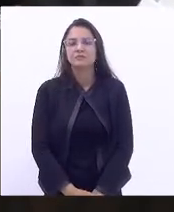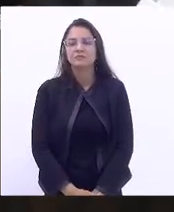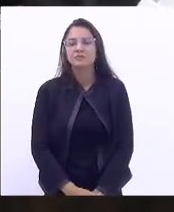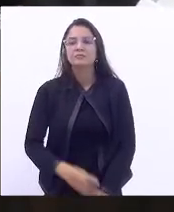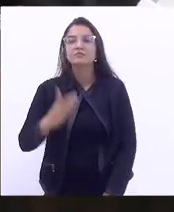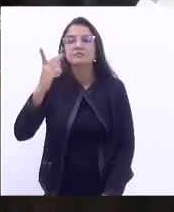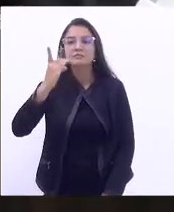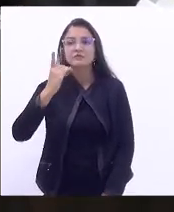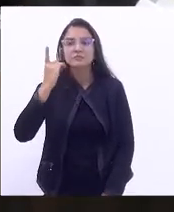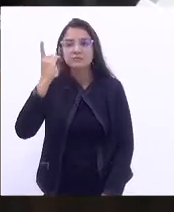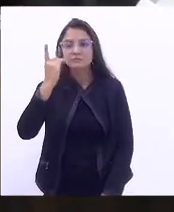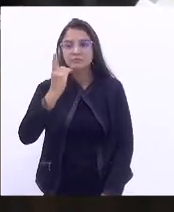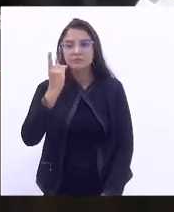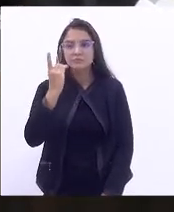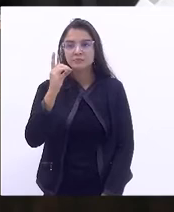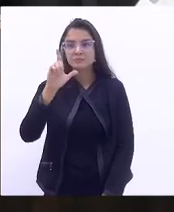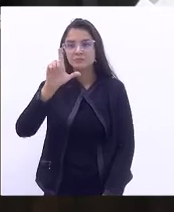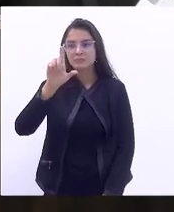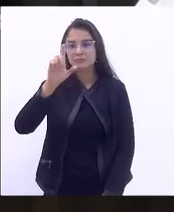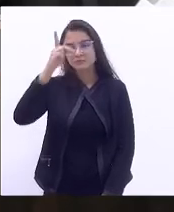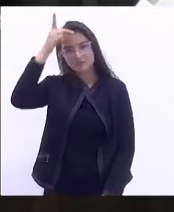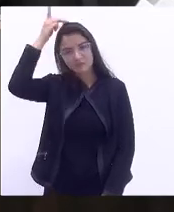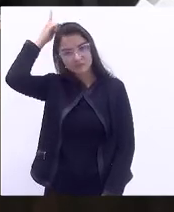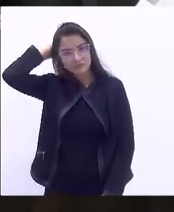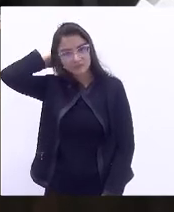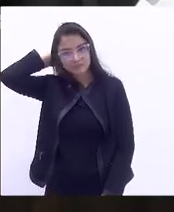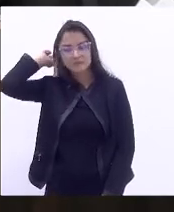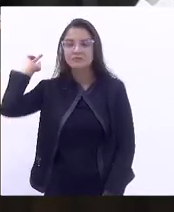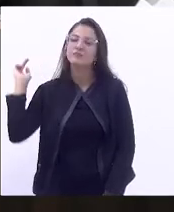Deputado Luiz Paulo.